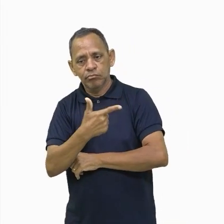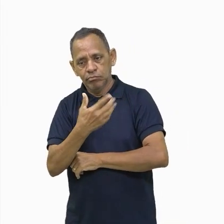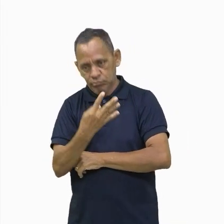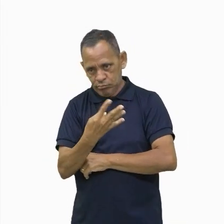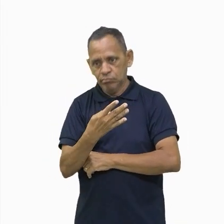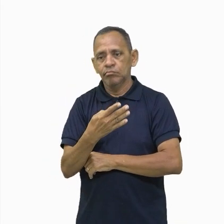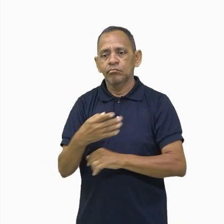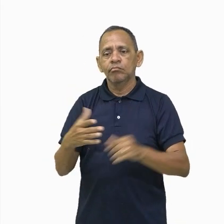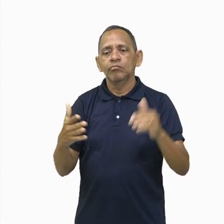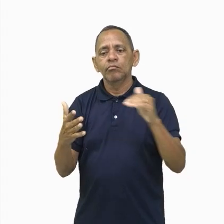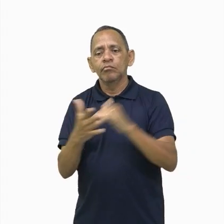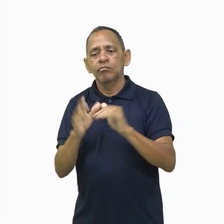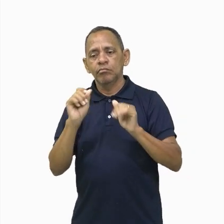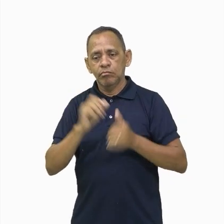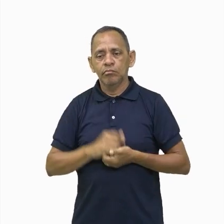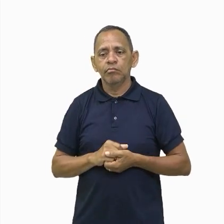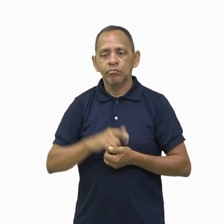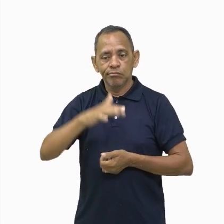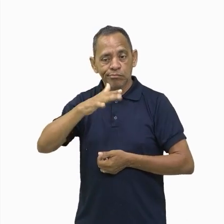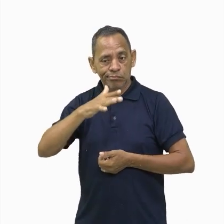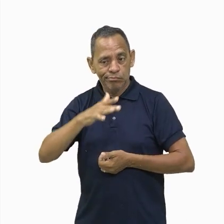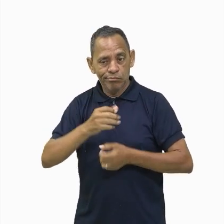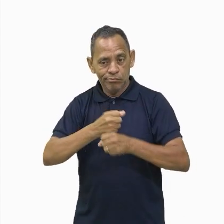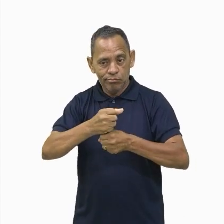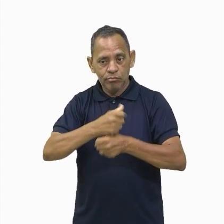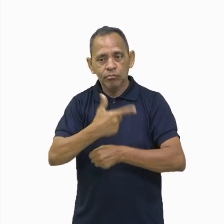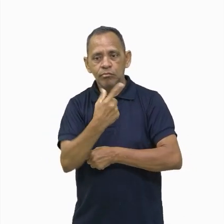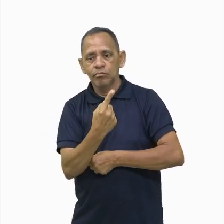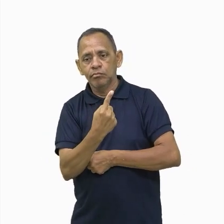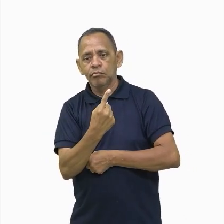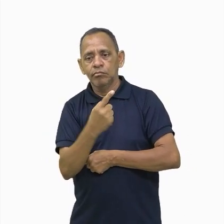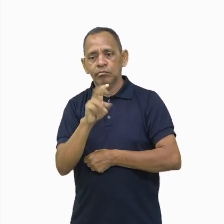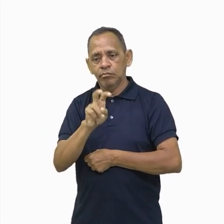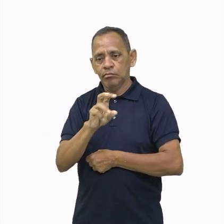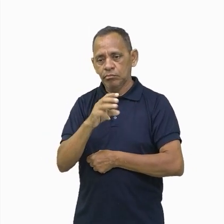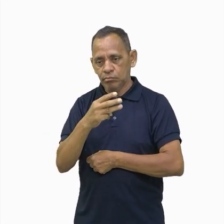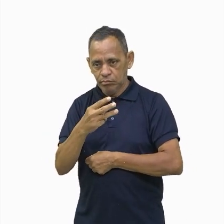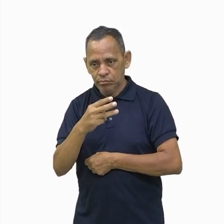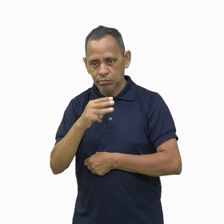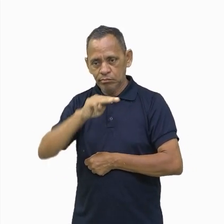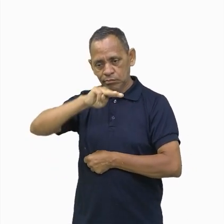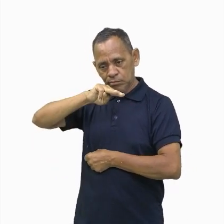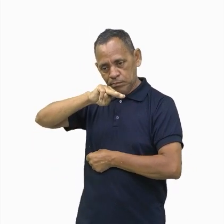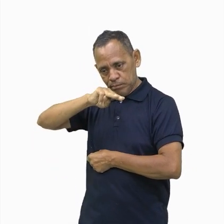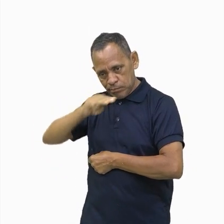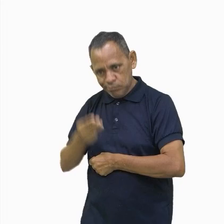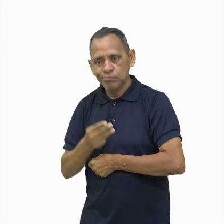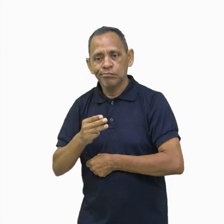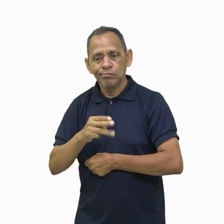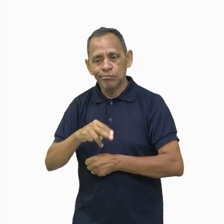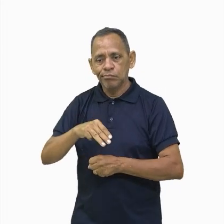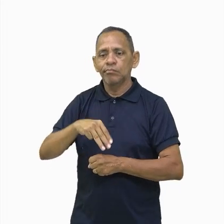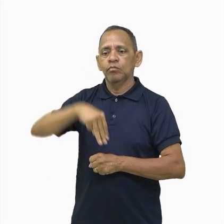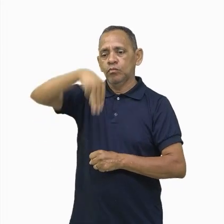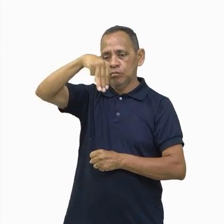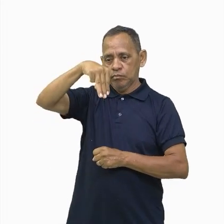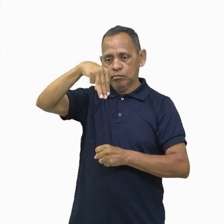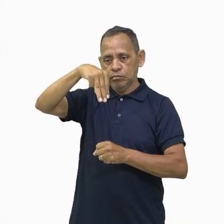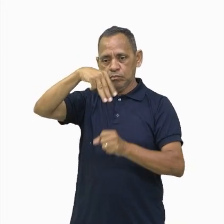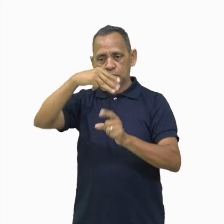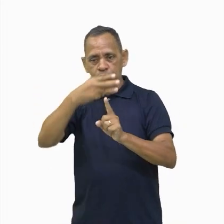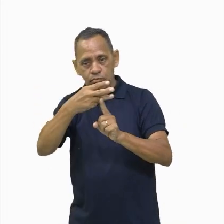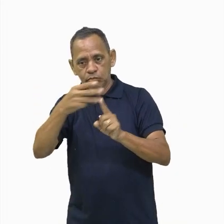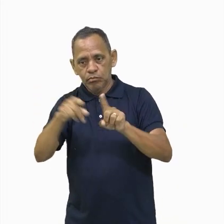média anual de 153 milhões de metros cúbicos por dia,